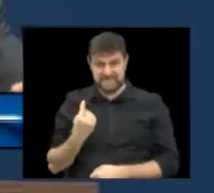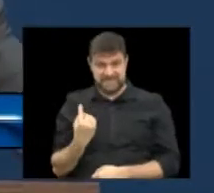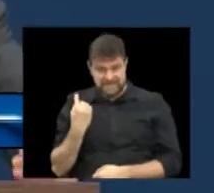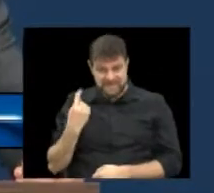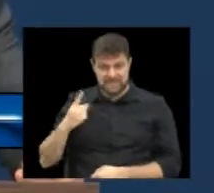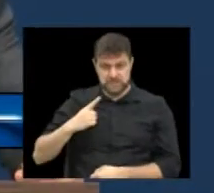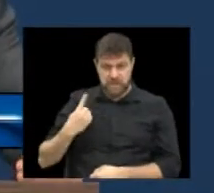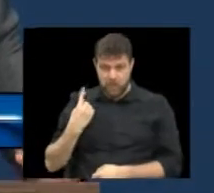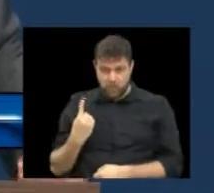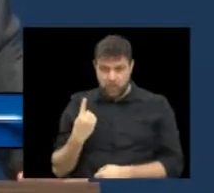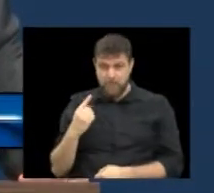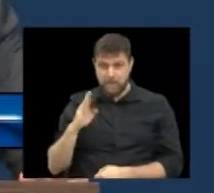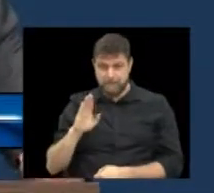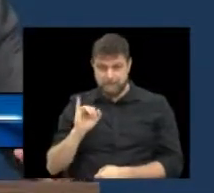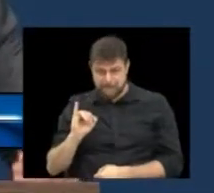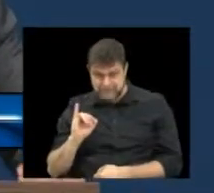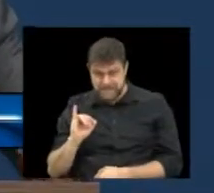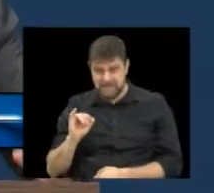de